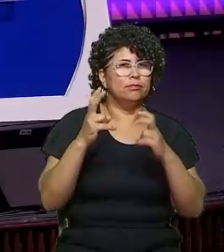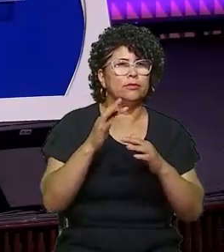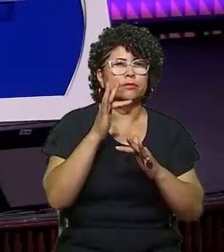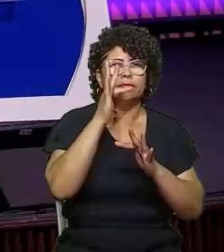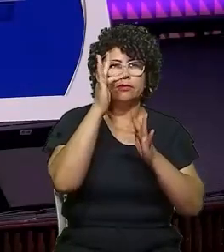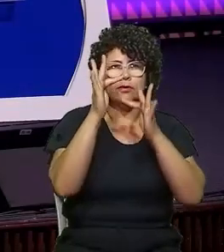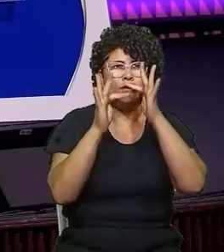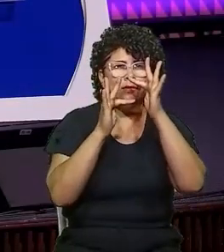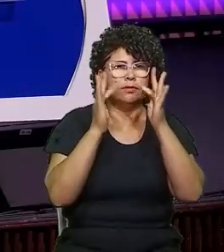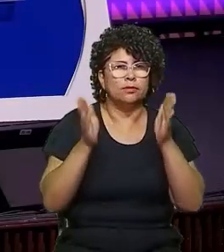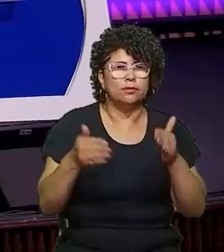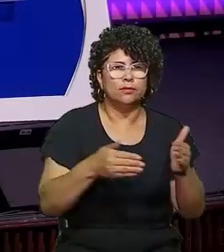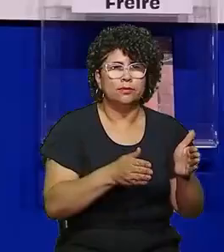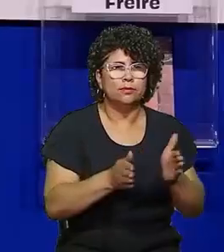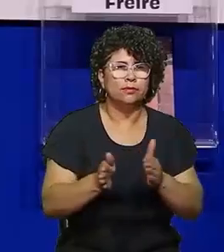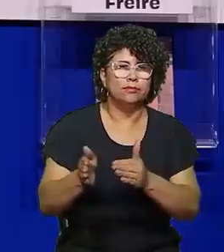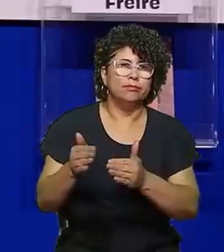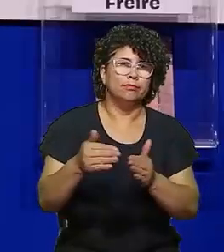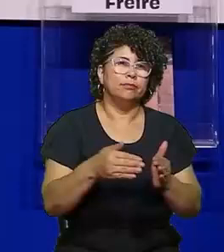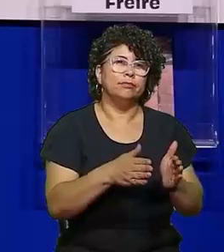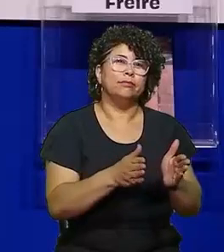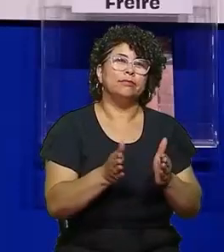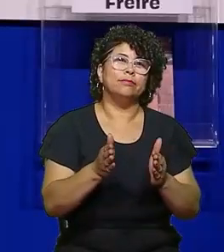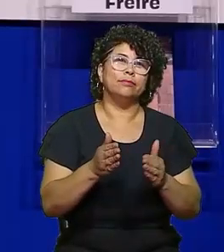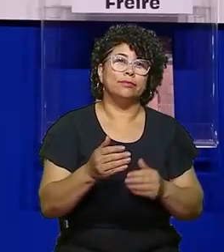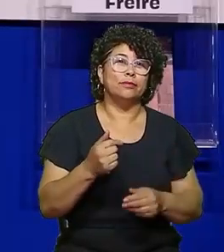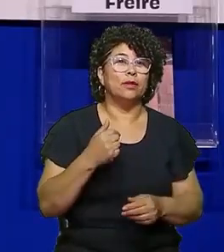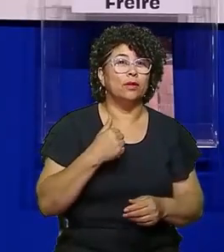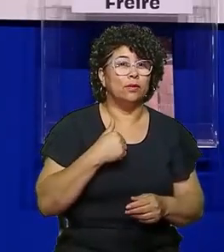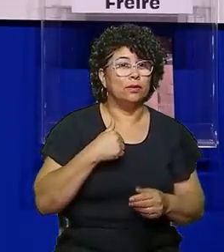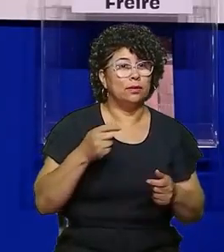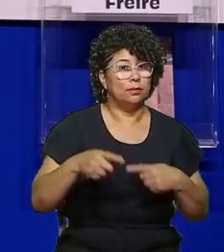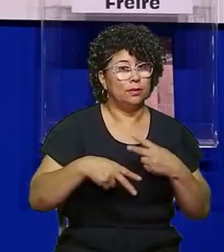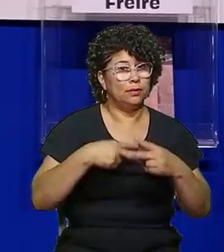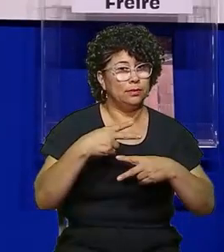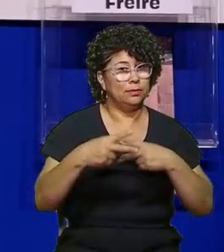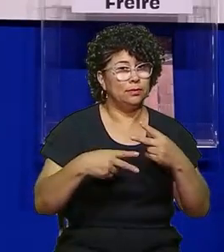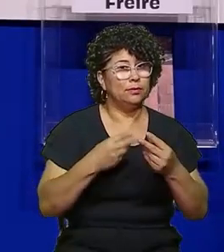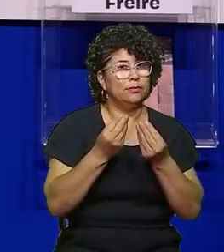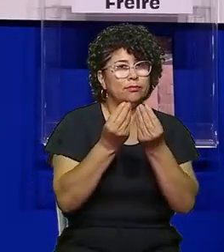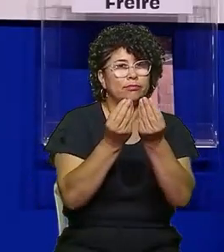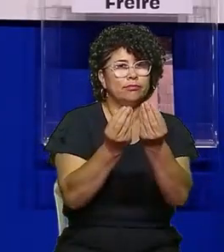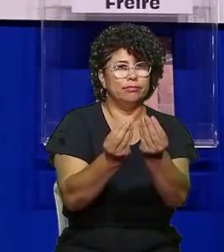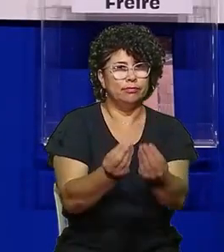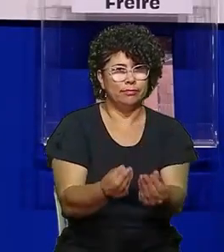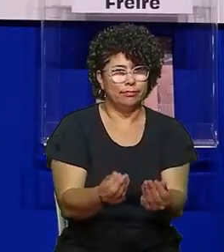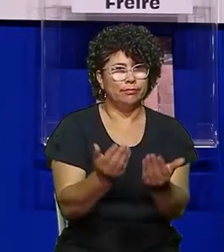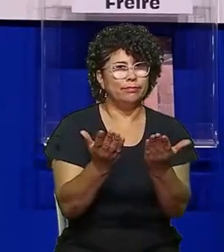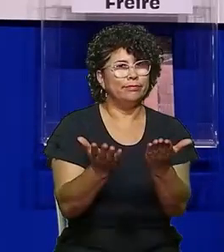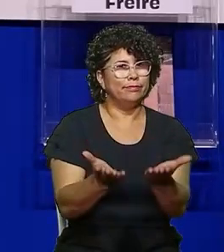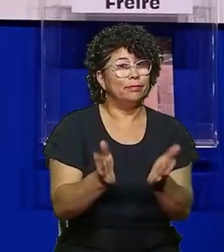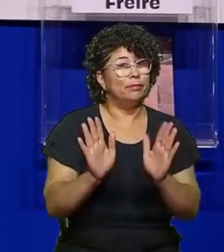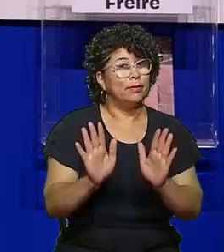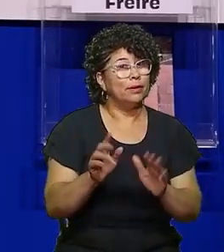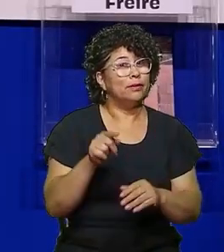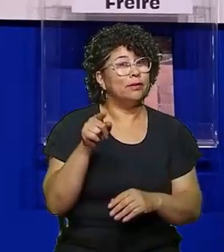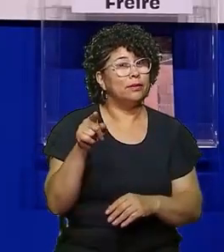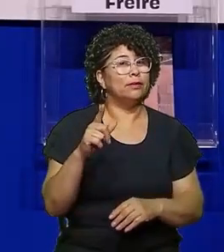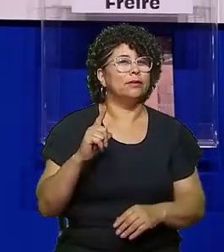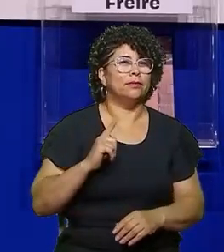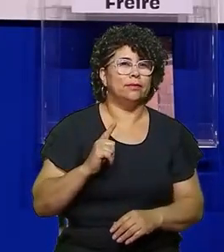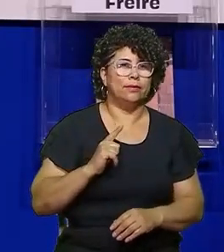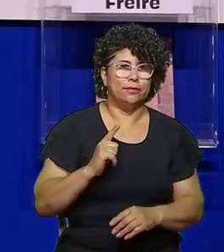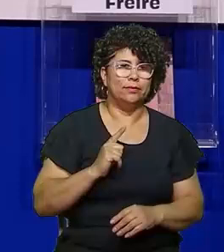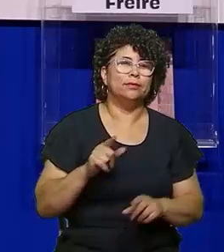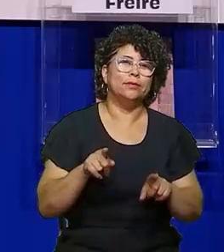Eu estou na fila. Eu até que poderia dar de presente, mas não vou dar, porque Marcelino Freire também tem um exemplar da primeira edição